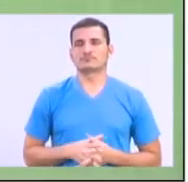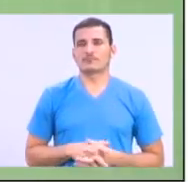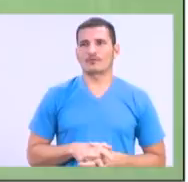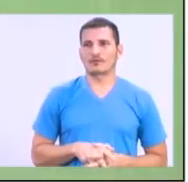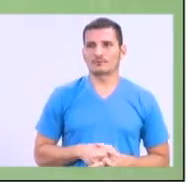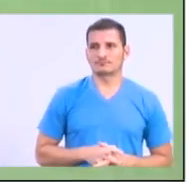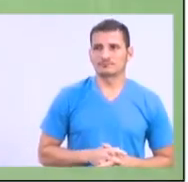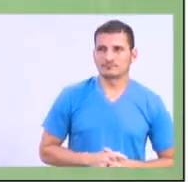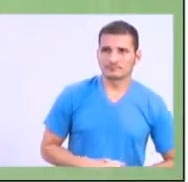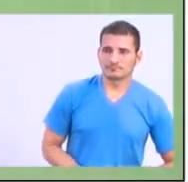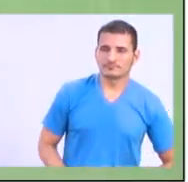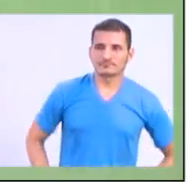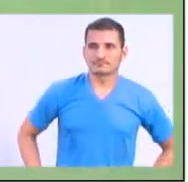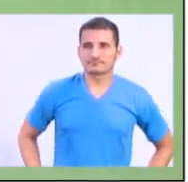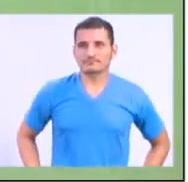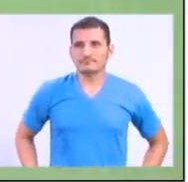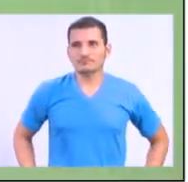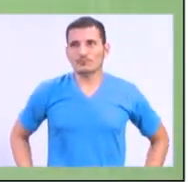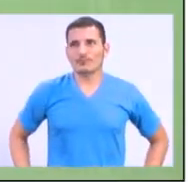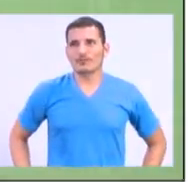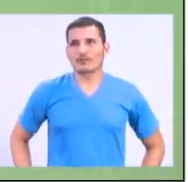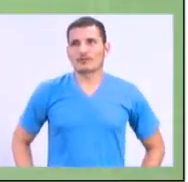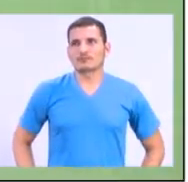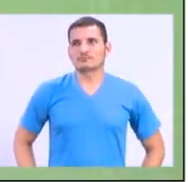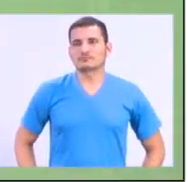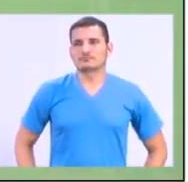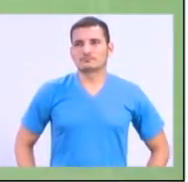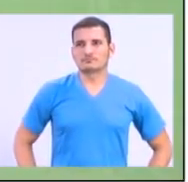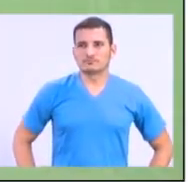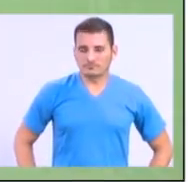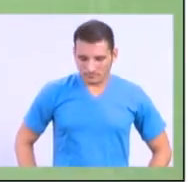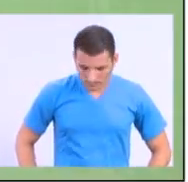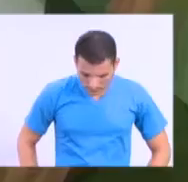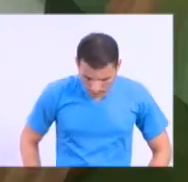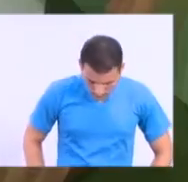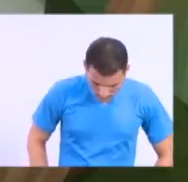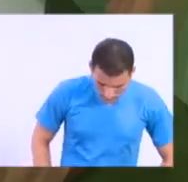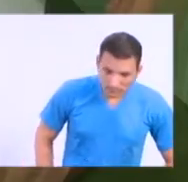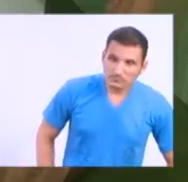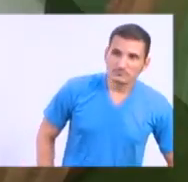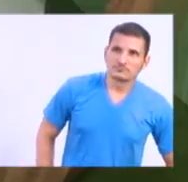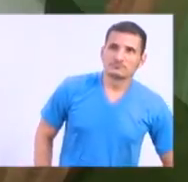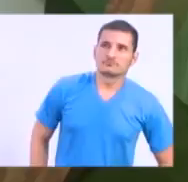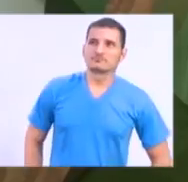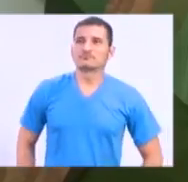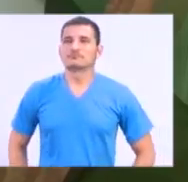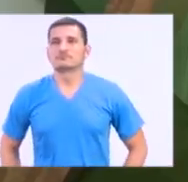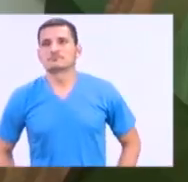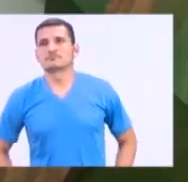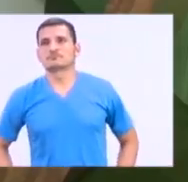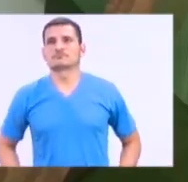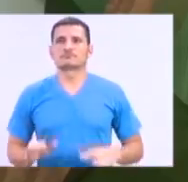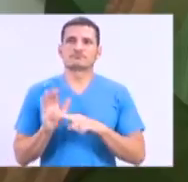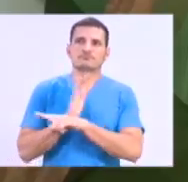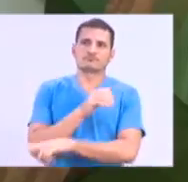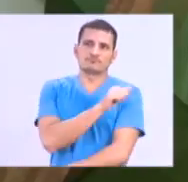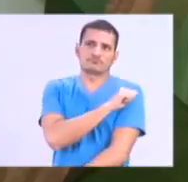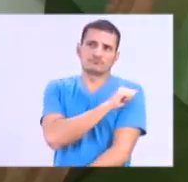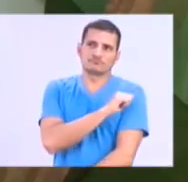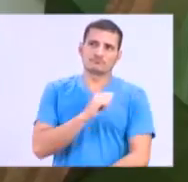Bom, professora Araceli, acho que encerramos o nosso questionário aí. Gostaria de saber se algum